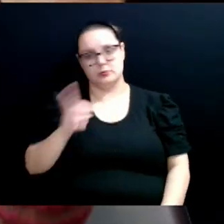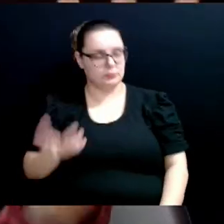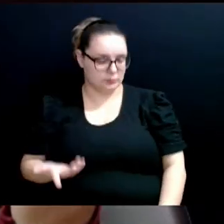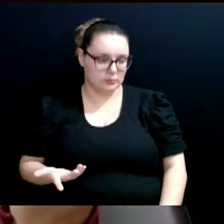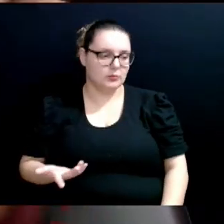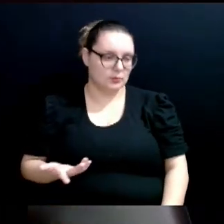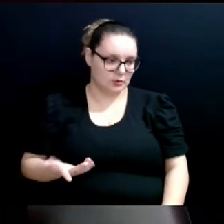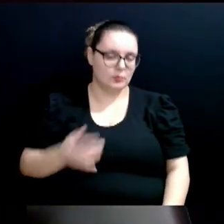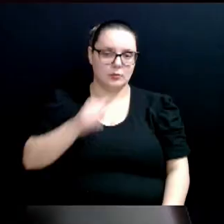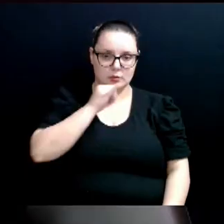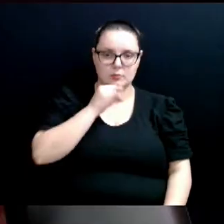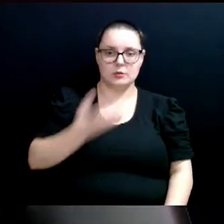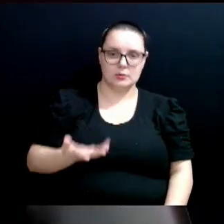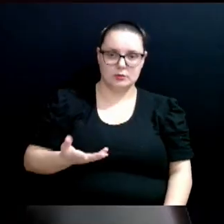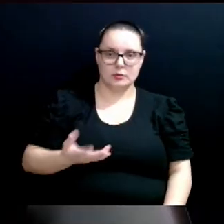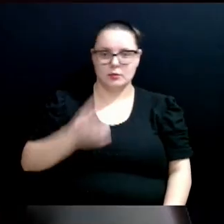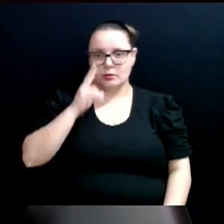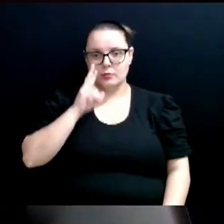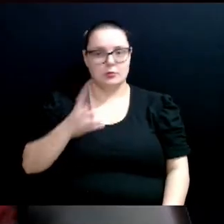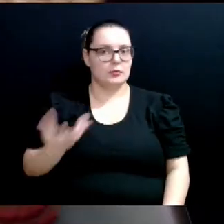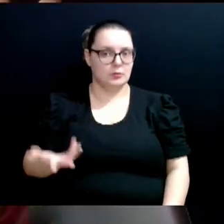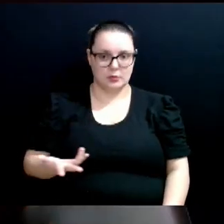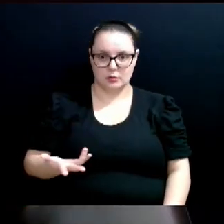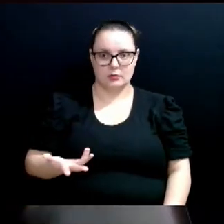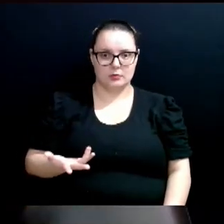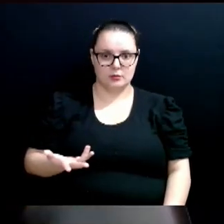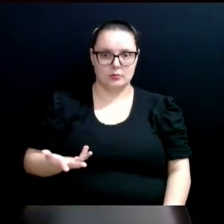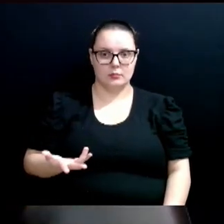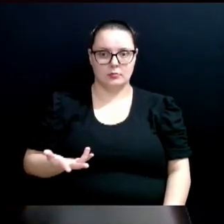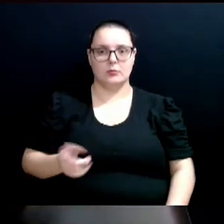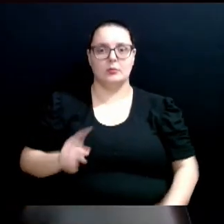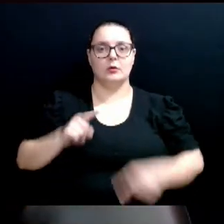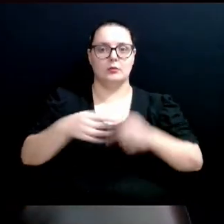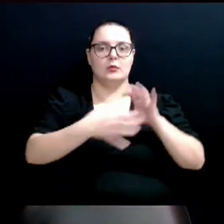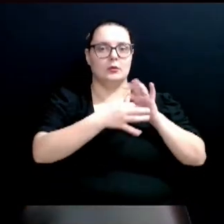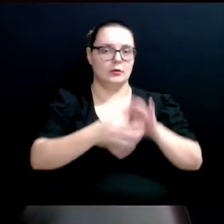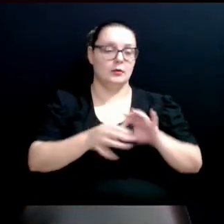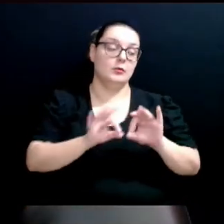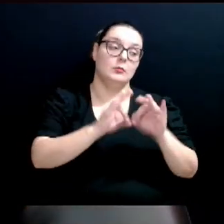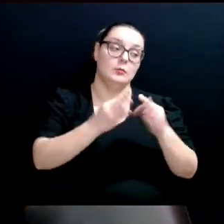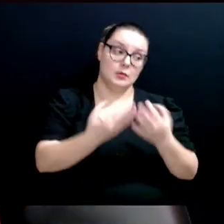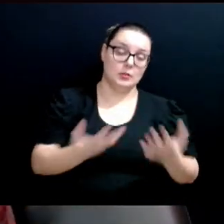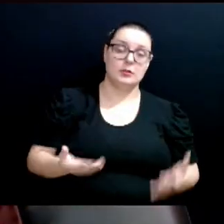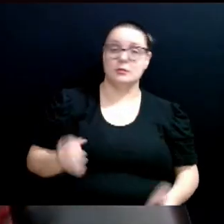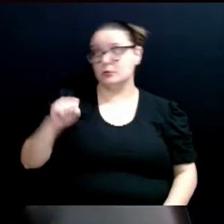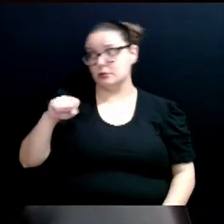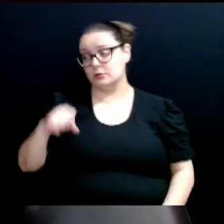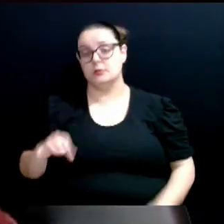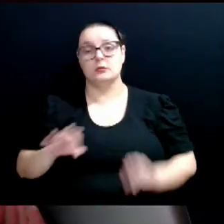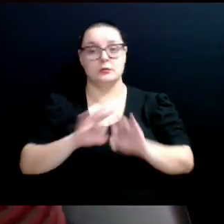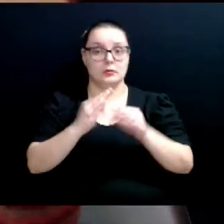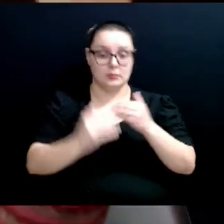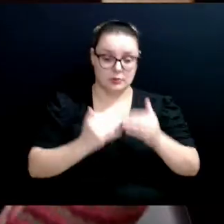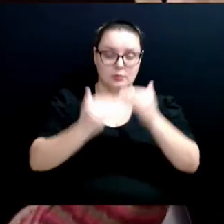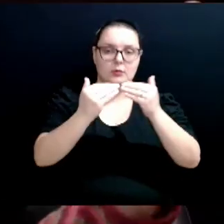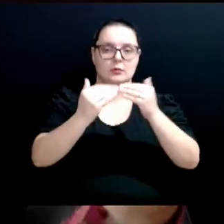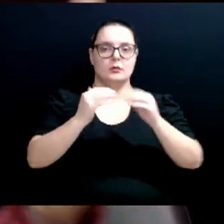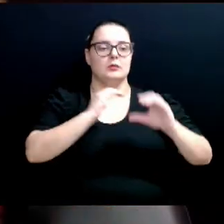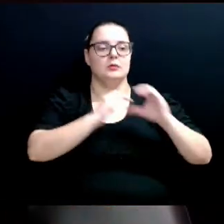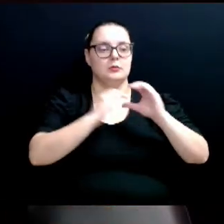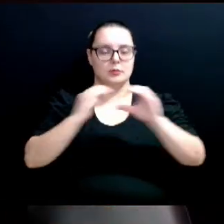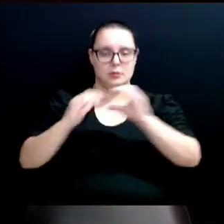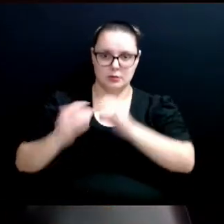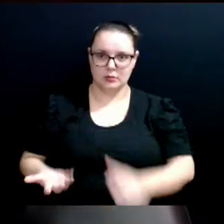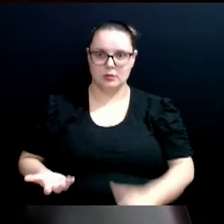que a gente vê muito disso, agora trazendo um outro contexto, é famílias, né? As famílias reconstruídas e essas comunicações entre ter um